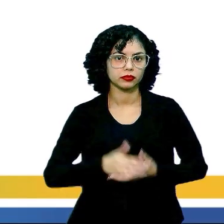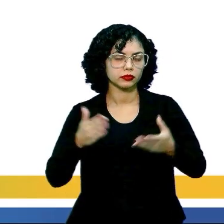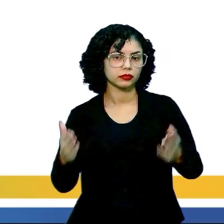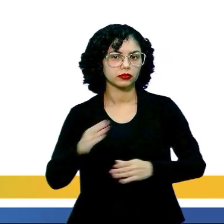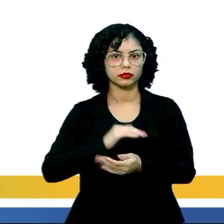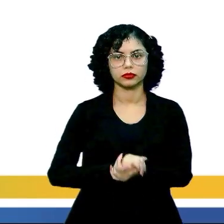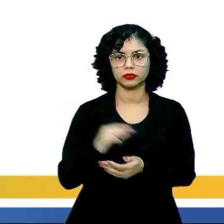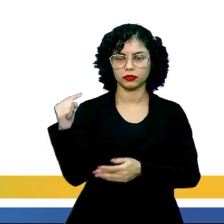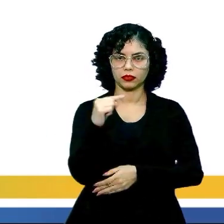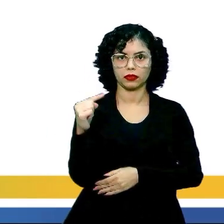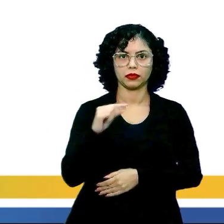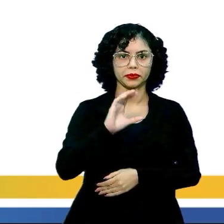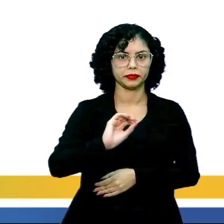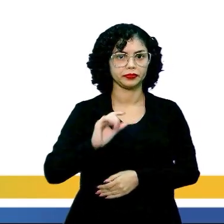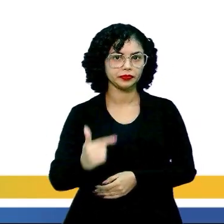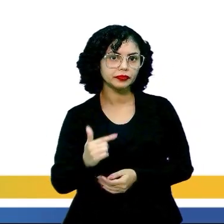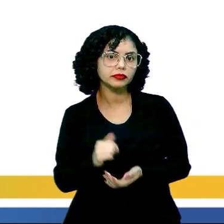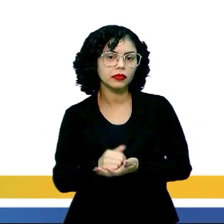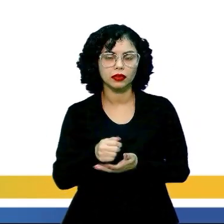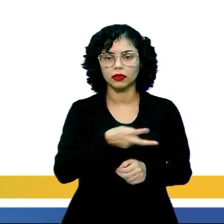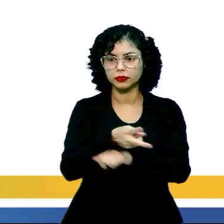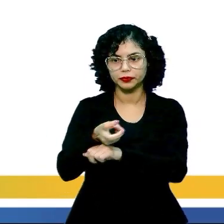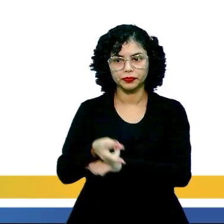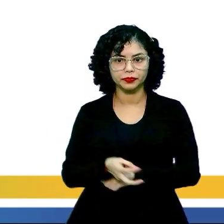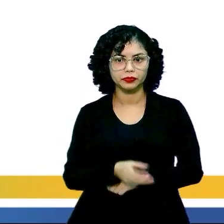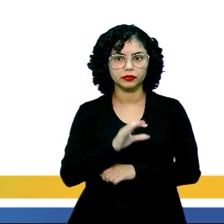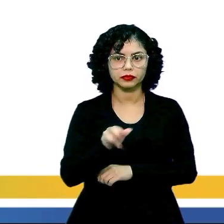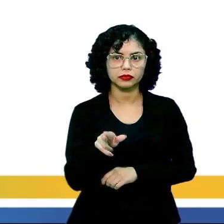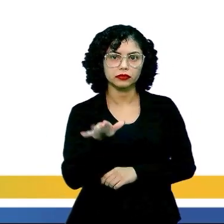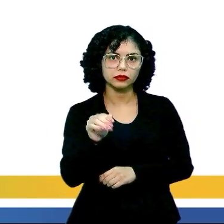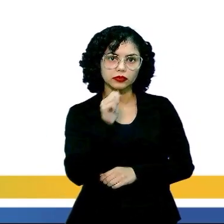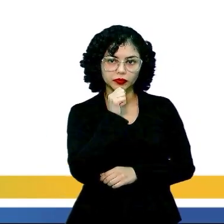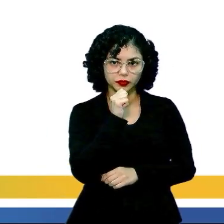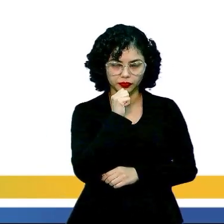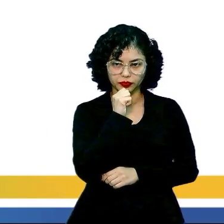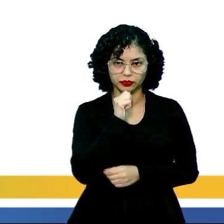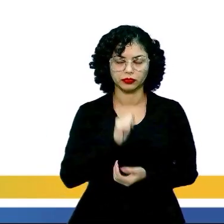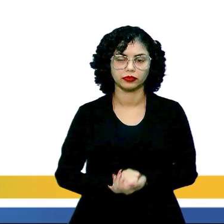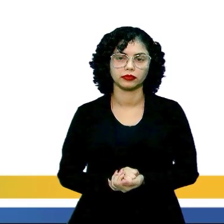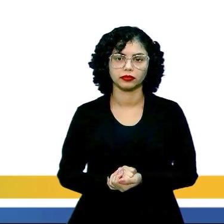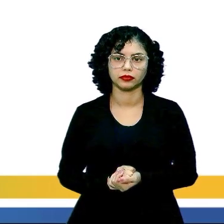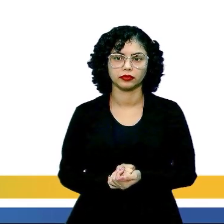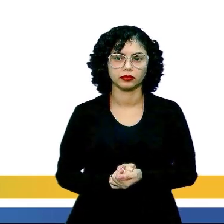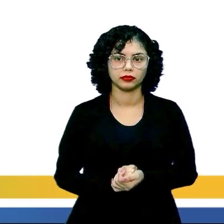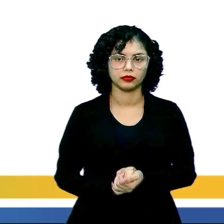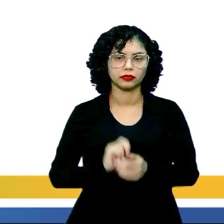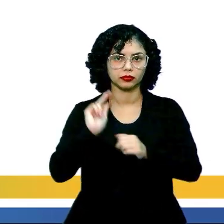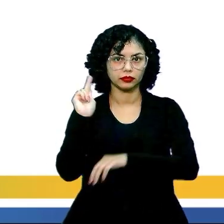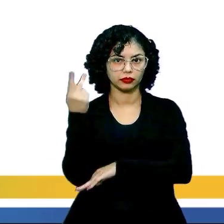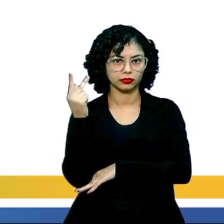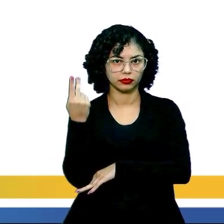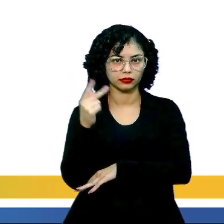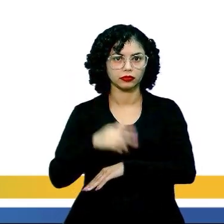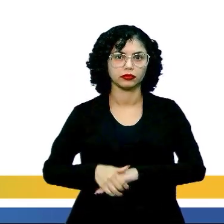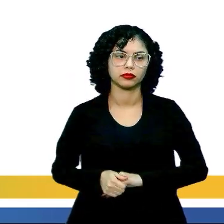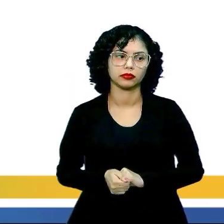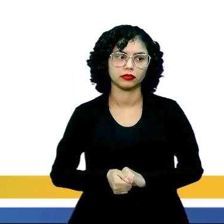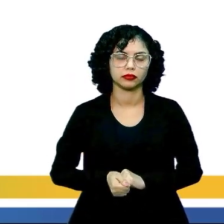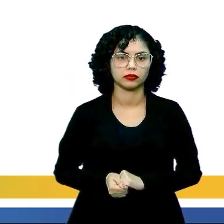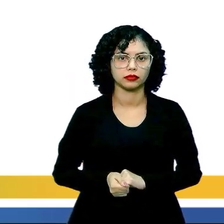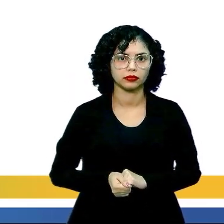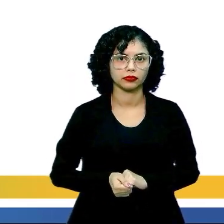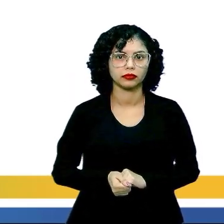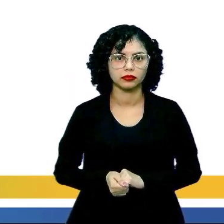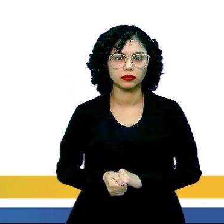Então, a carga negativa do oxigênio é atraída pelos cátions, né? No caso, os hidrogênios. Então, é isso, essa